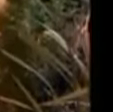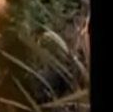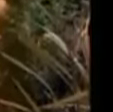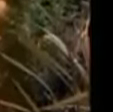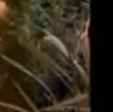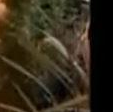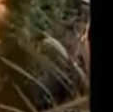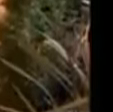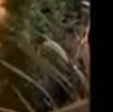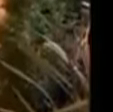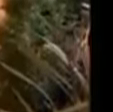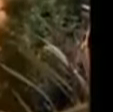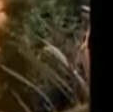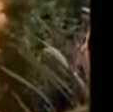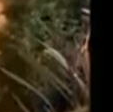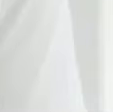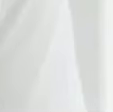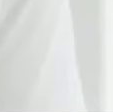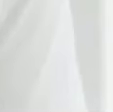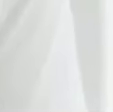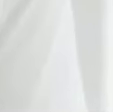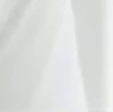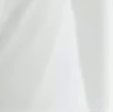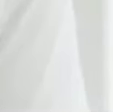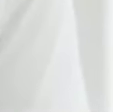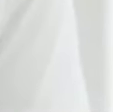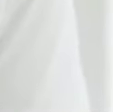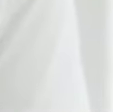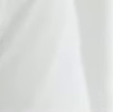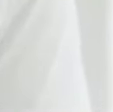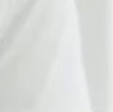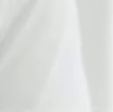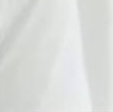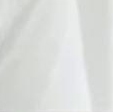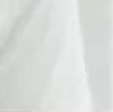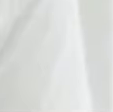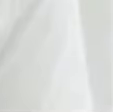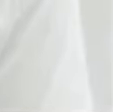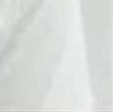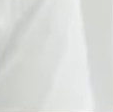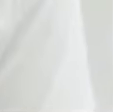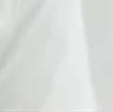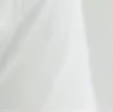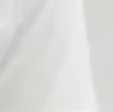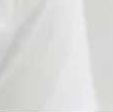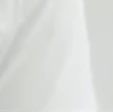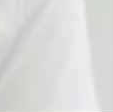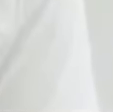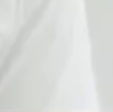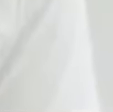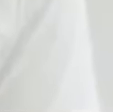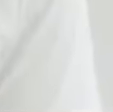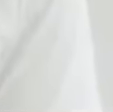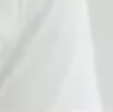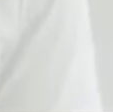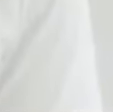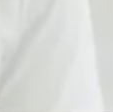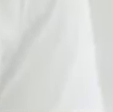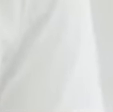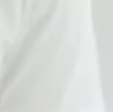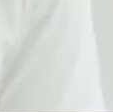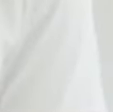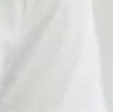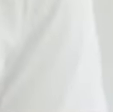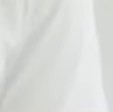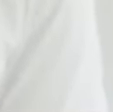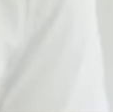carro de bois, e guardei bem aqui no meu peito, e depois esse nome